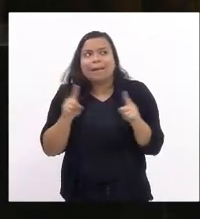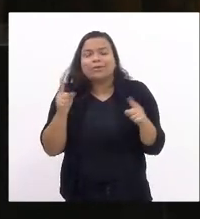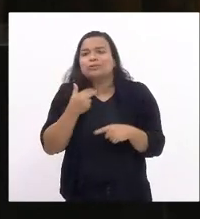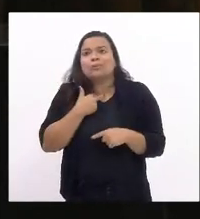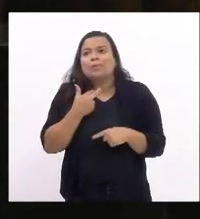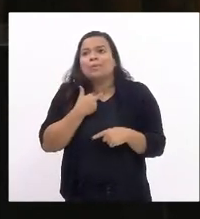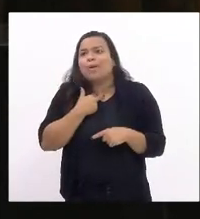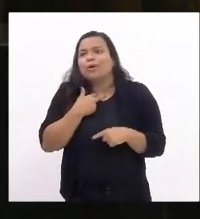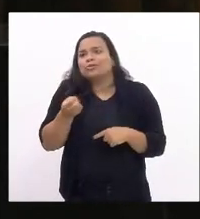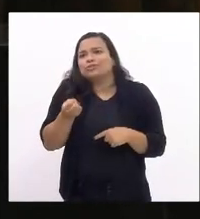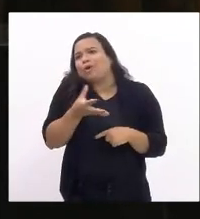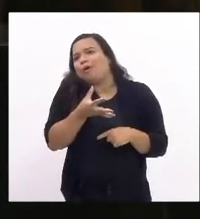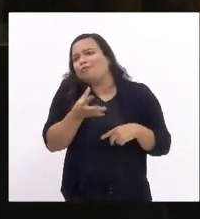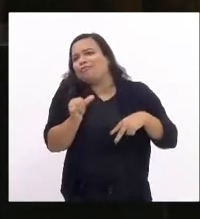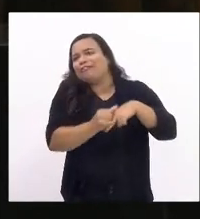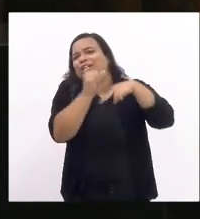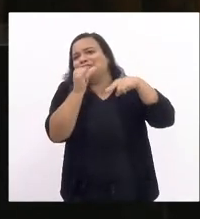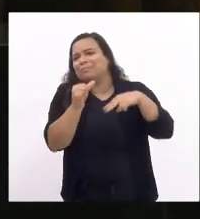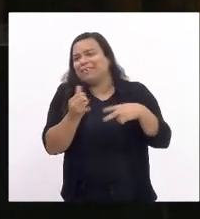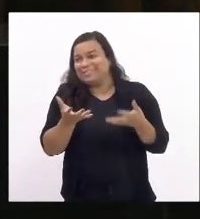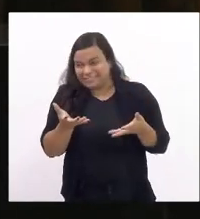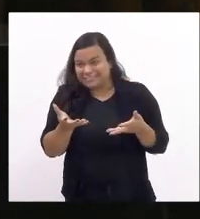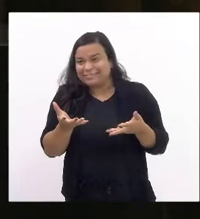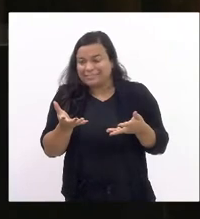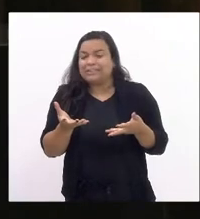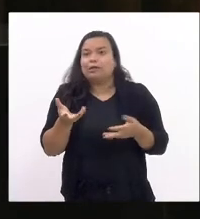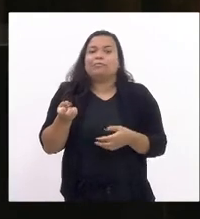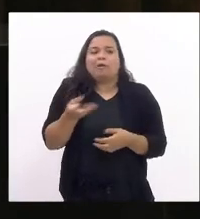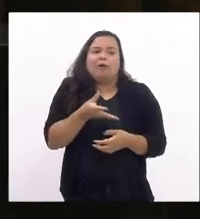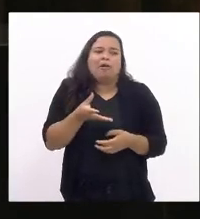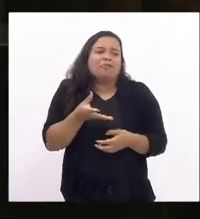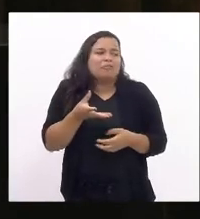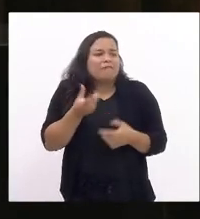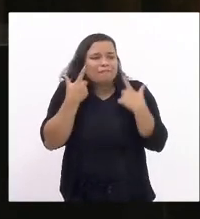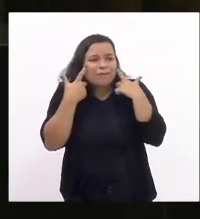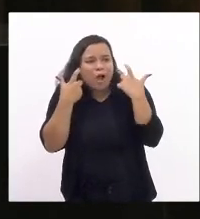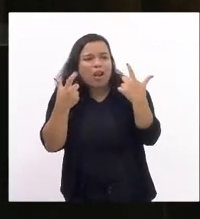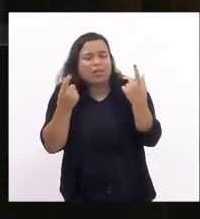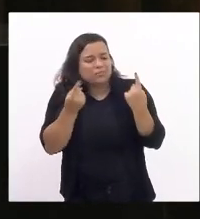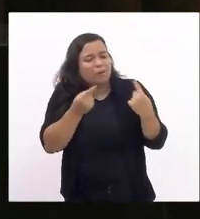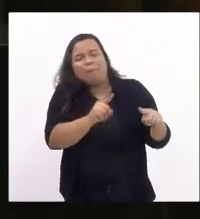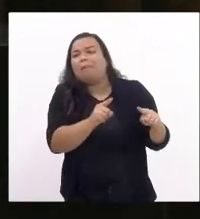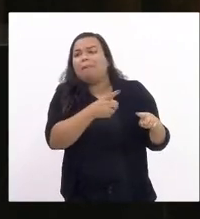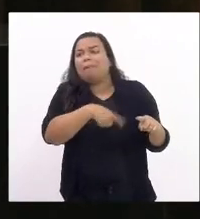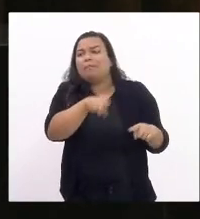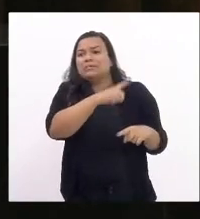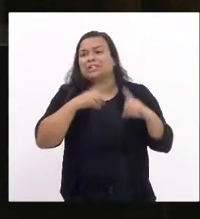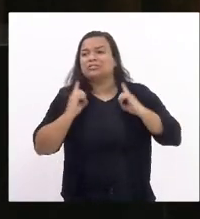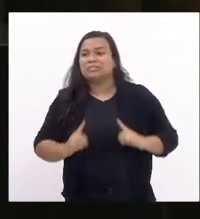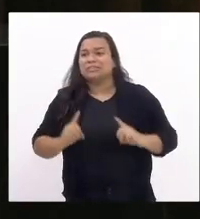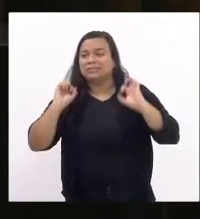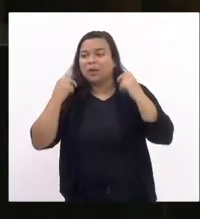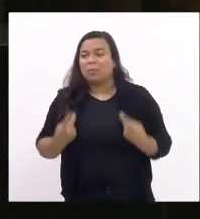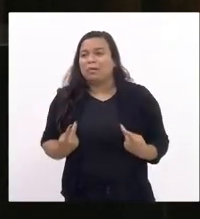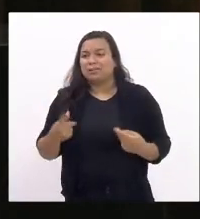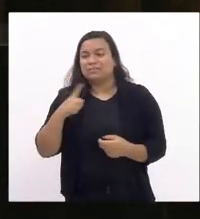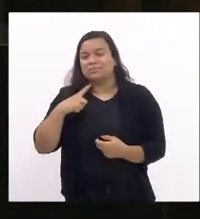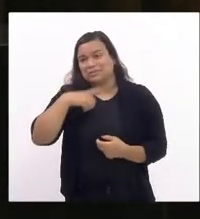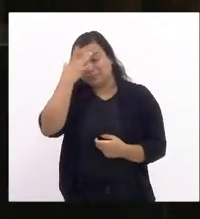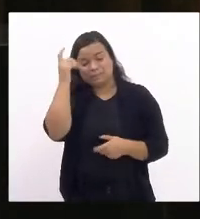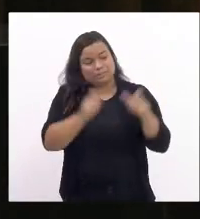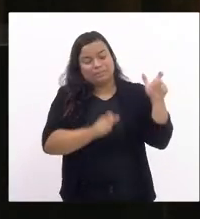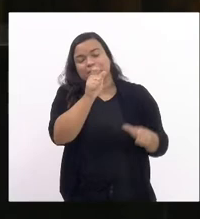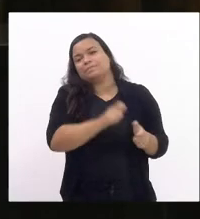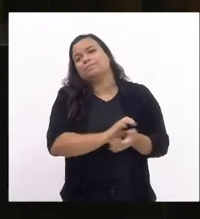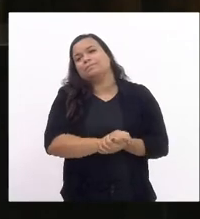nova vitimização, não reverberem uma nova violência cometida contra a dignidade humana dessas